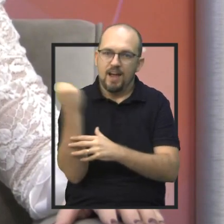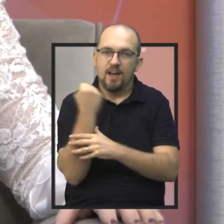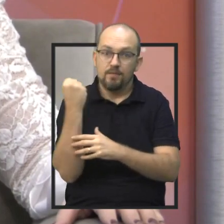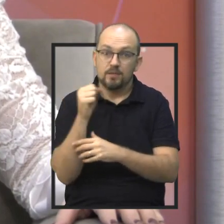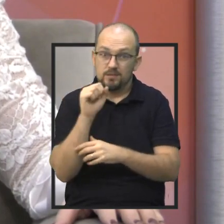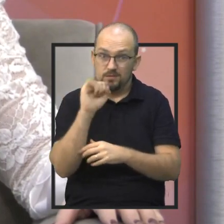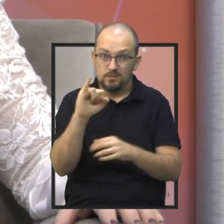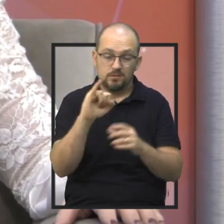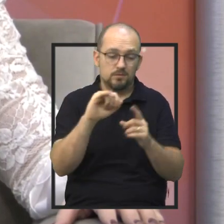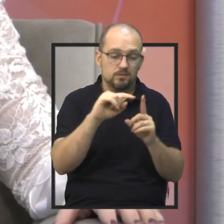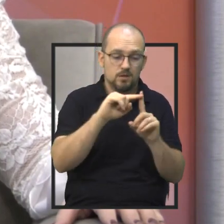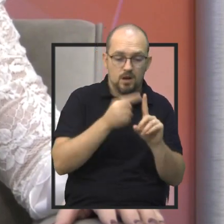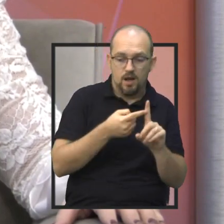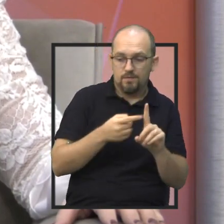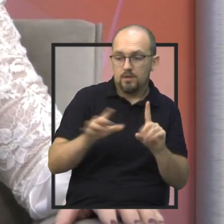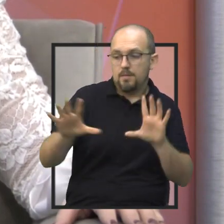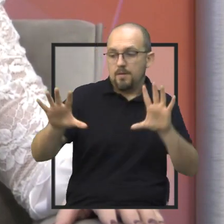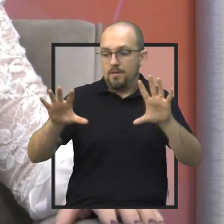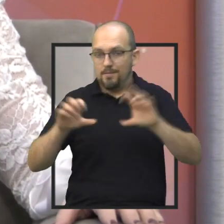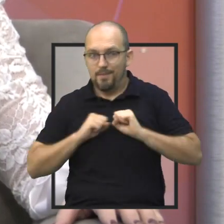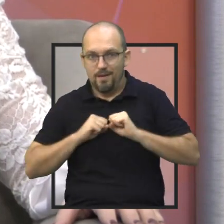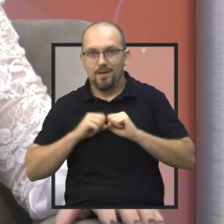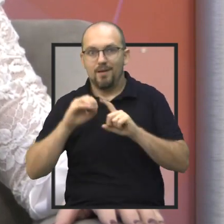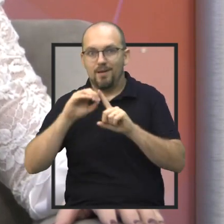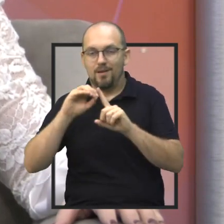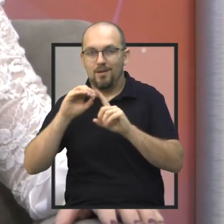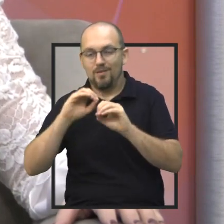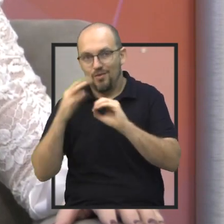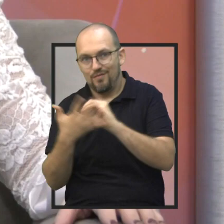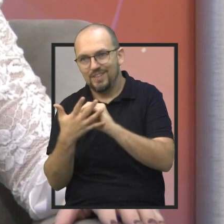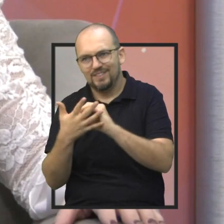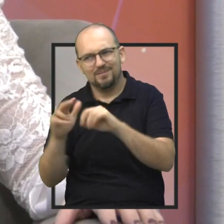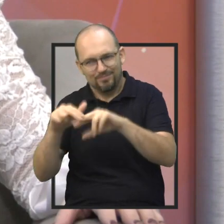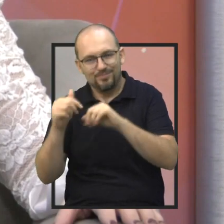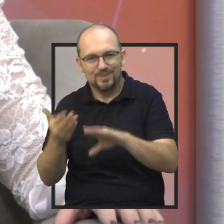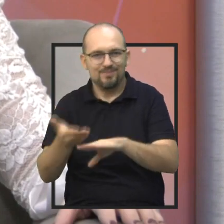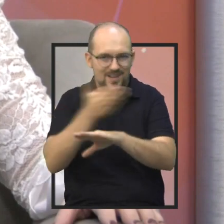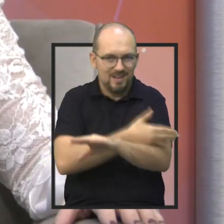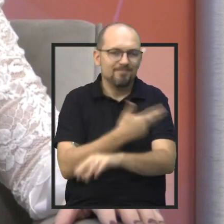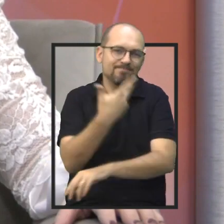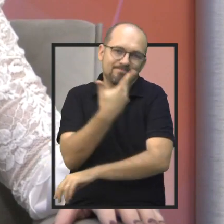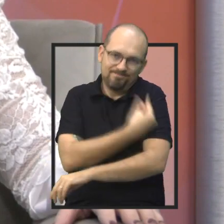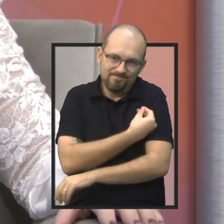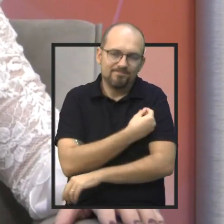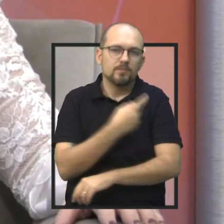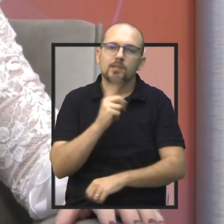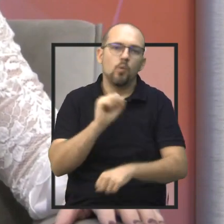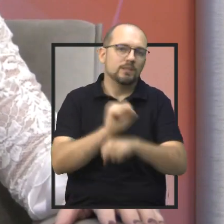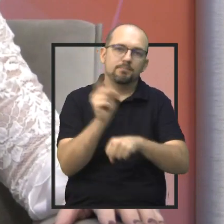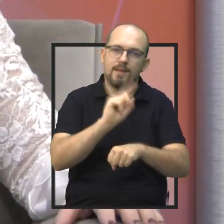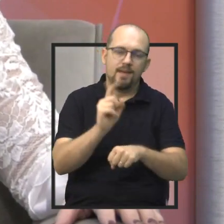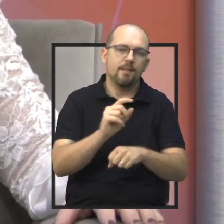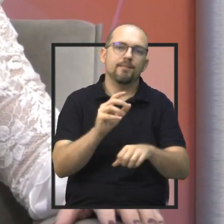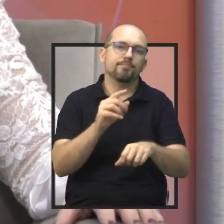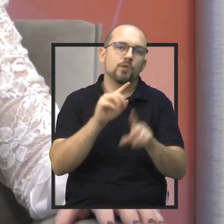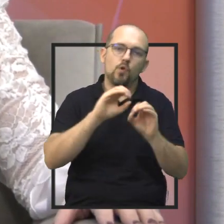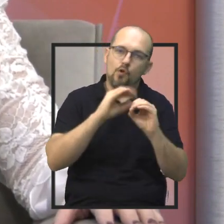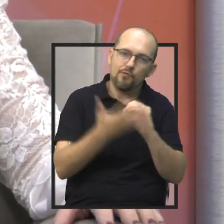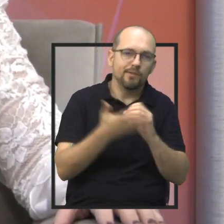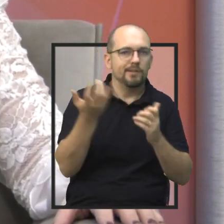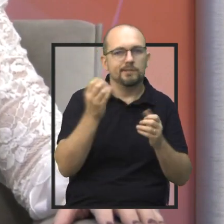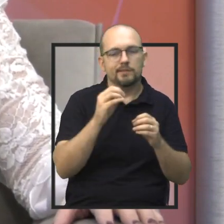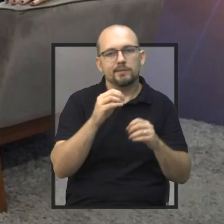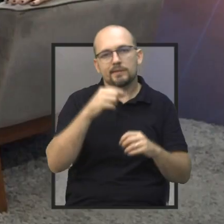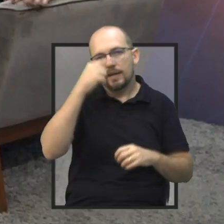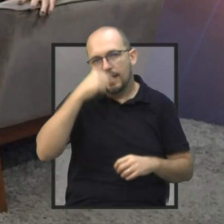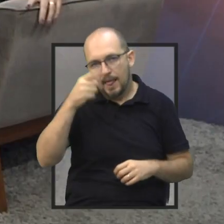elas podiam desencadear nas grávidas, então é uma vacina que a gente não espera idade gestacional para estar fazendo como